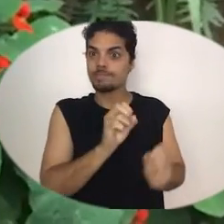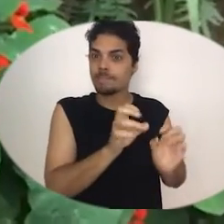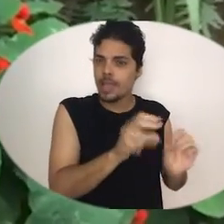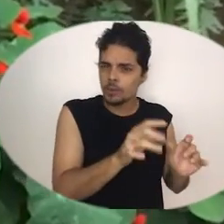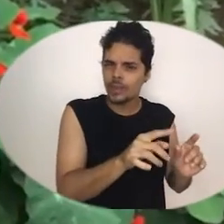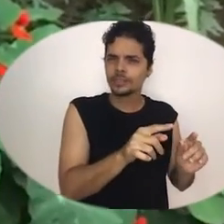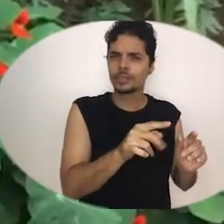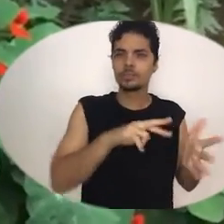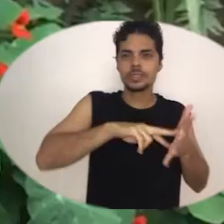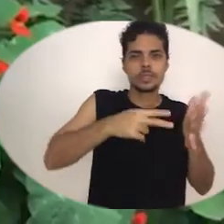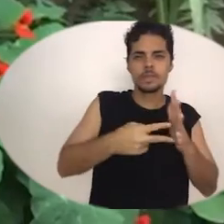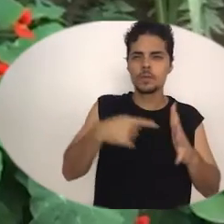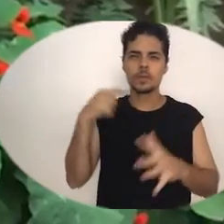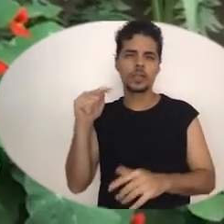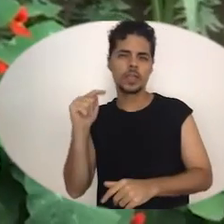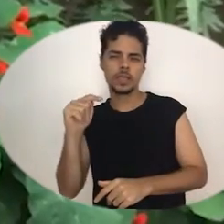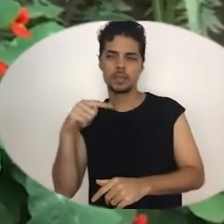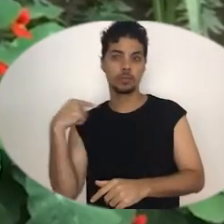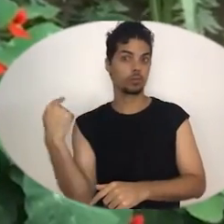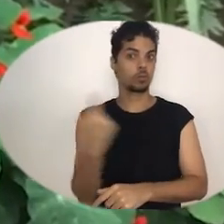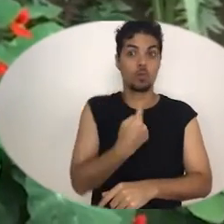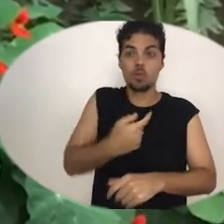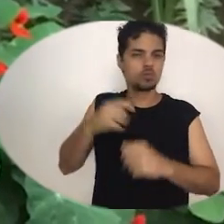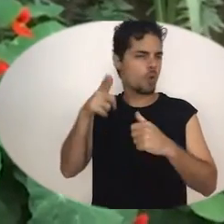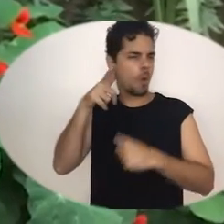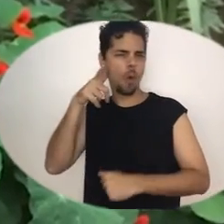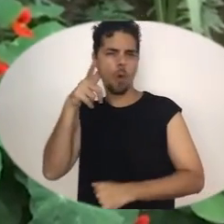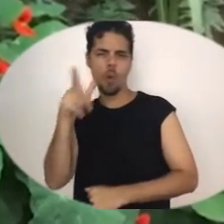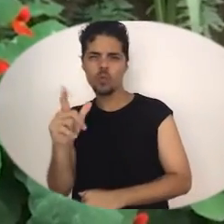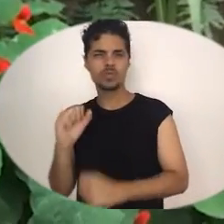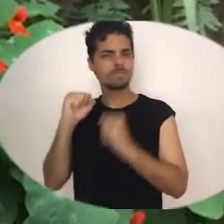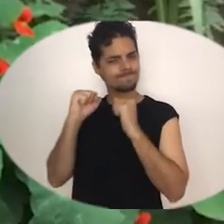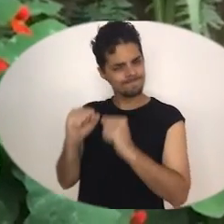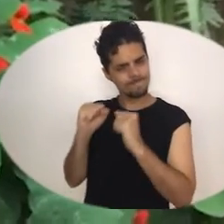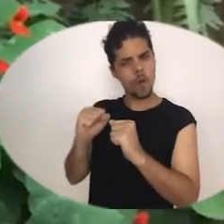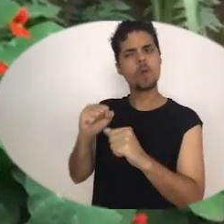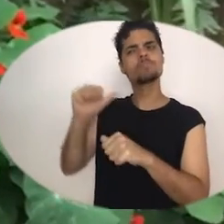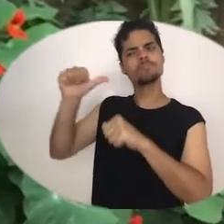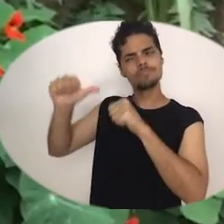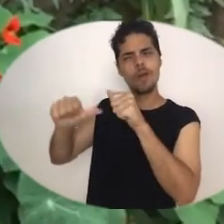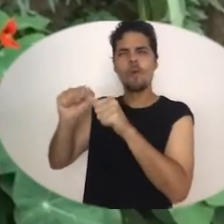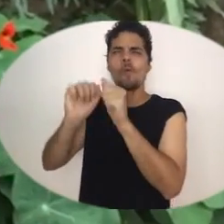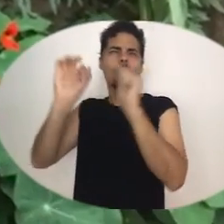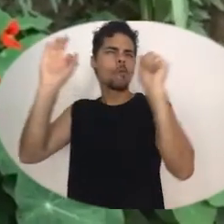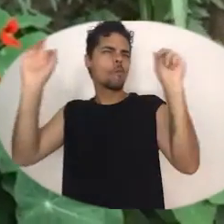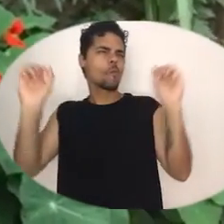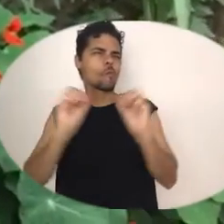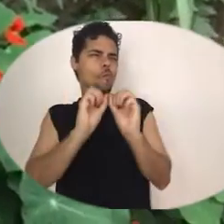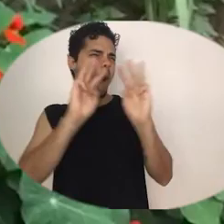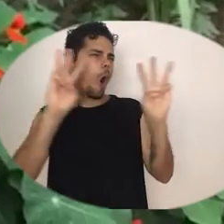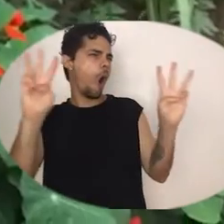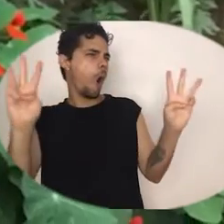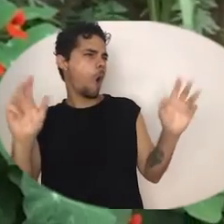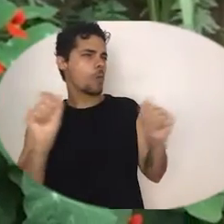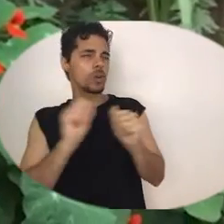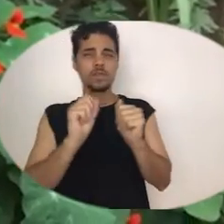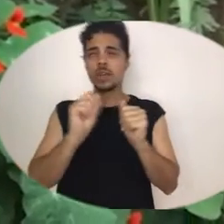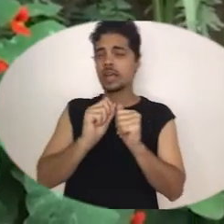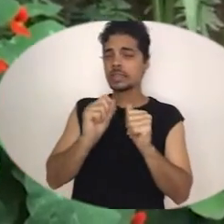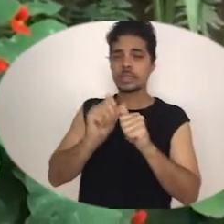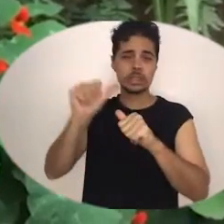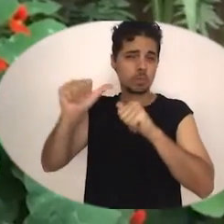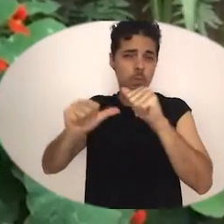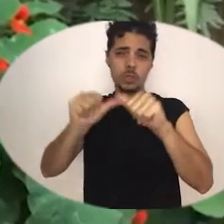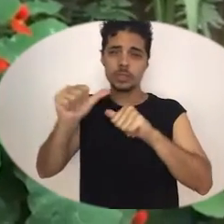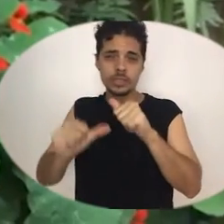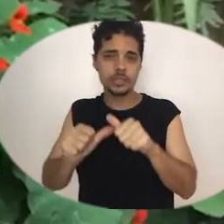gente consegue promover um despertar para um